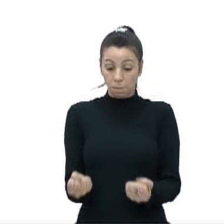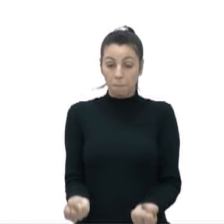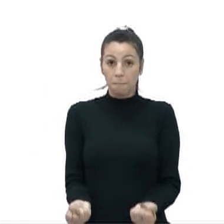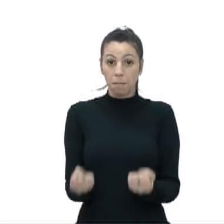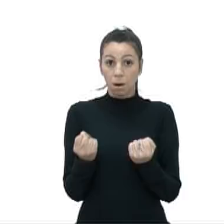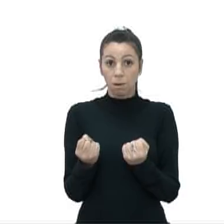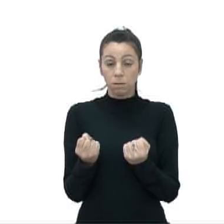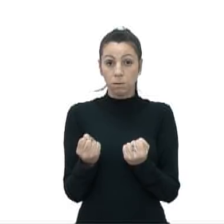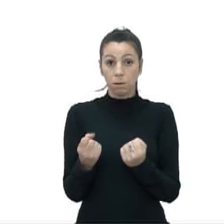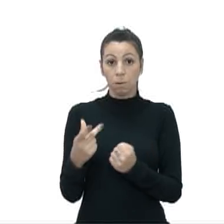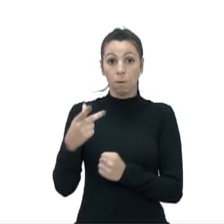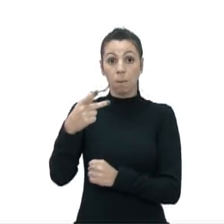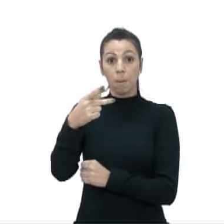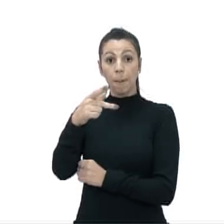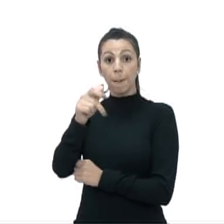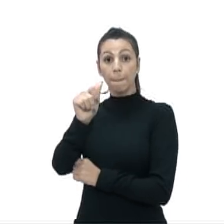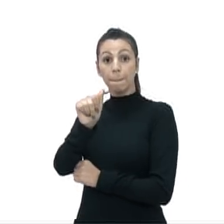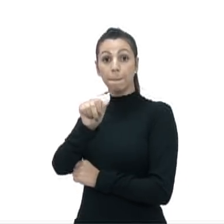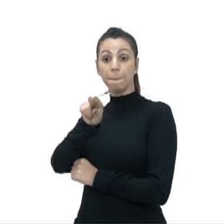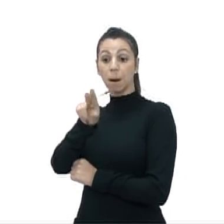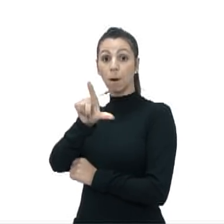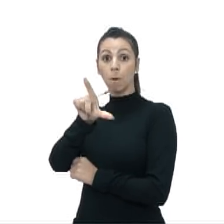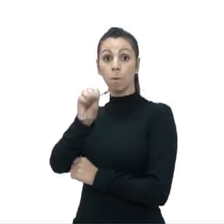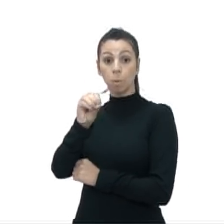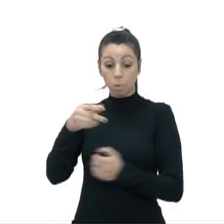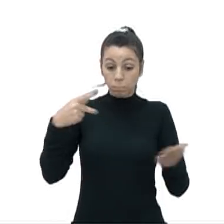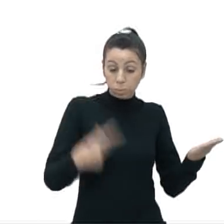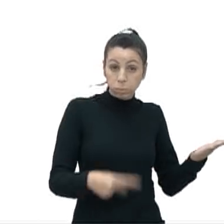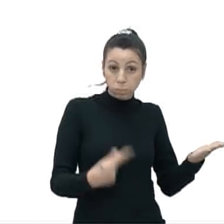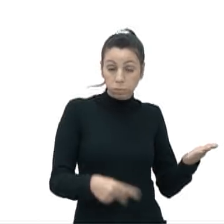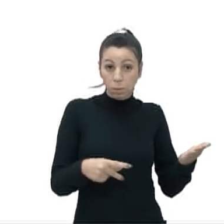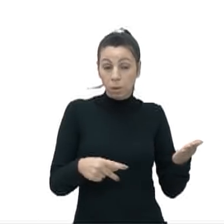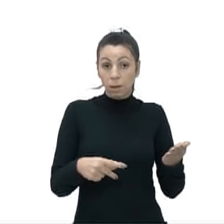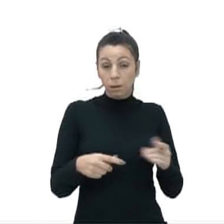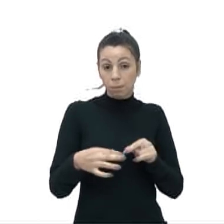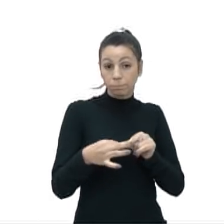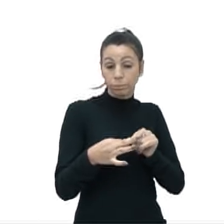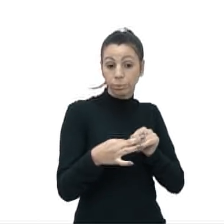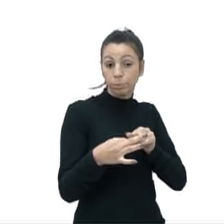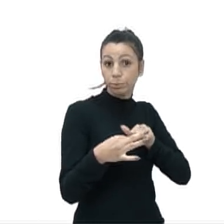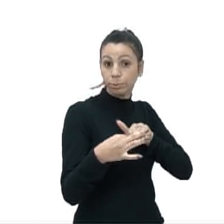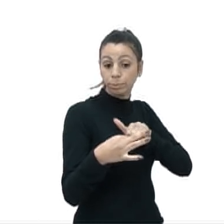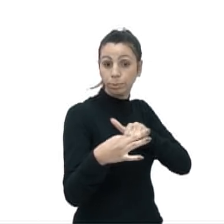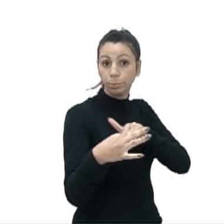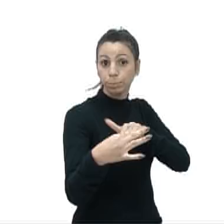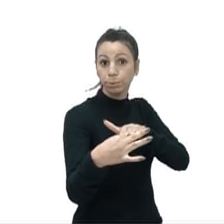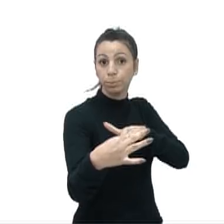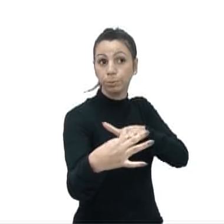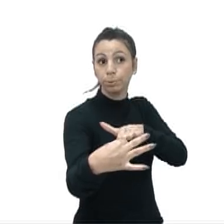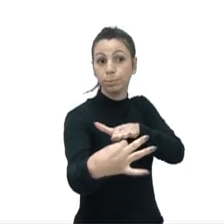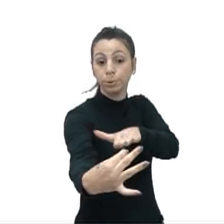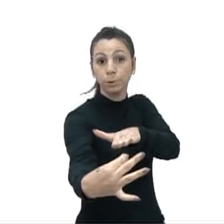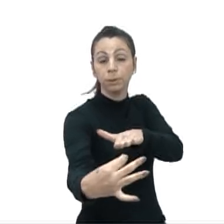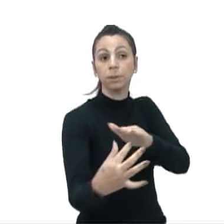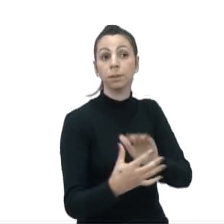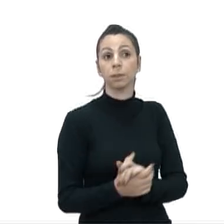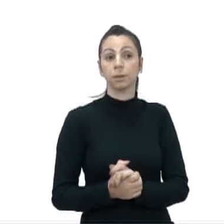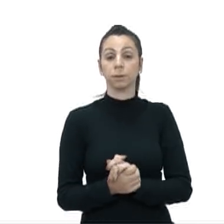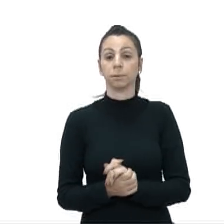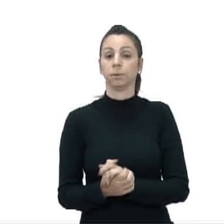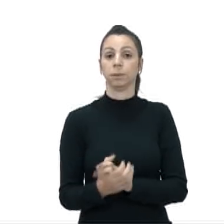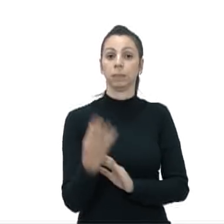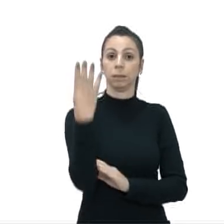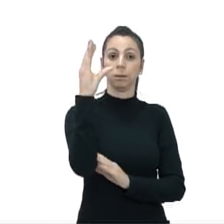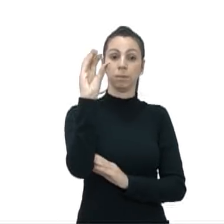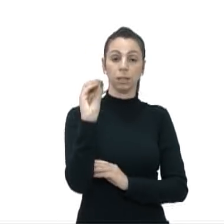está puxando os dois carrinhos, a inércia deles, no caso aqui a massa, será somada, certo? Então você irá pegar o 40